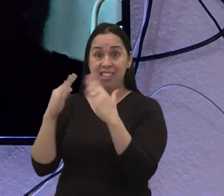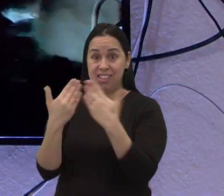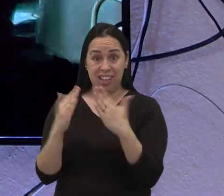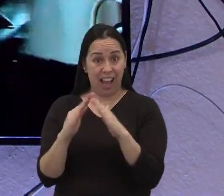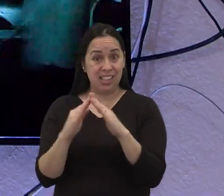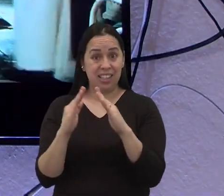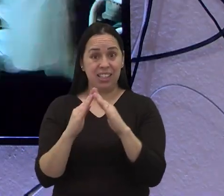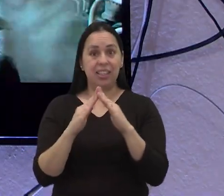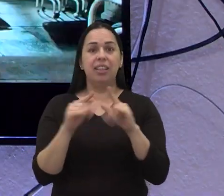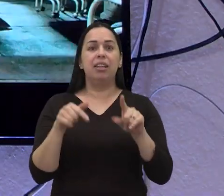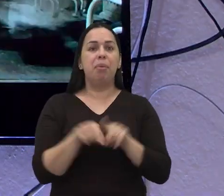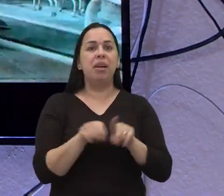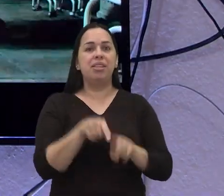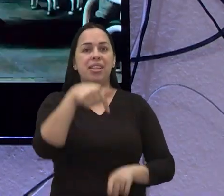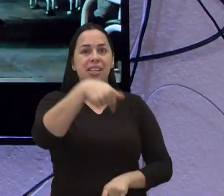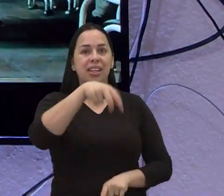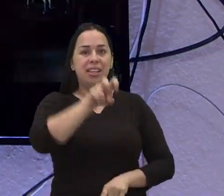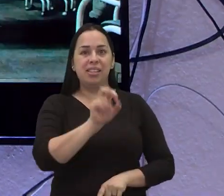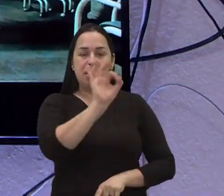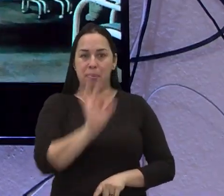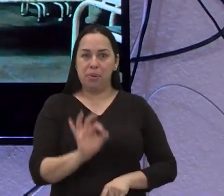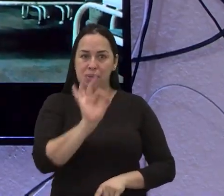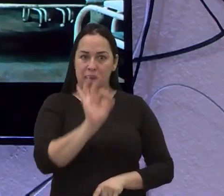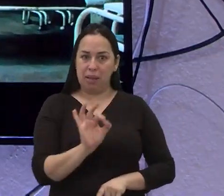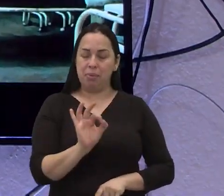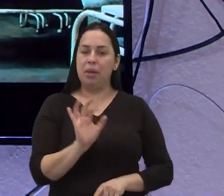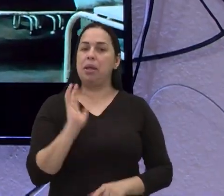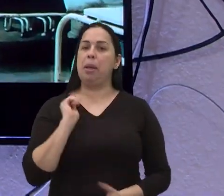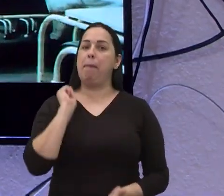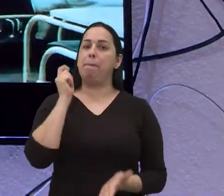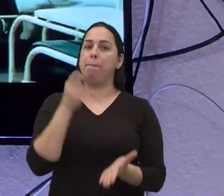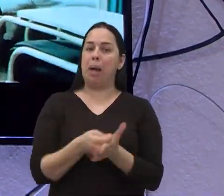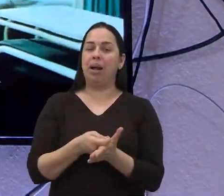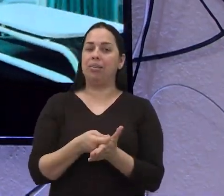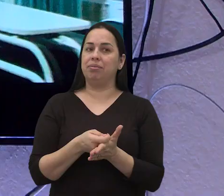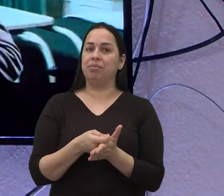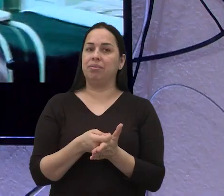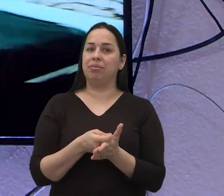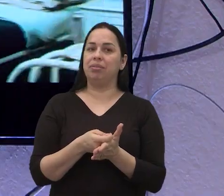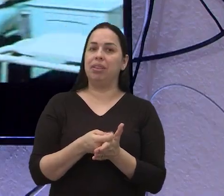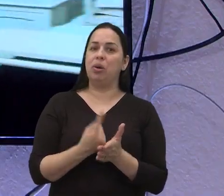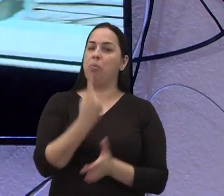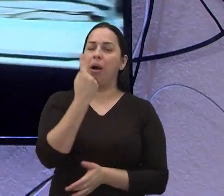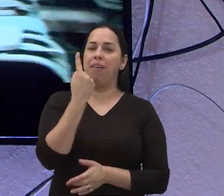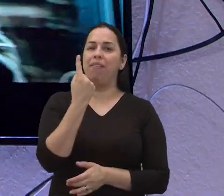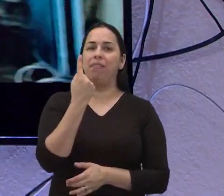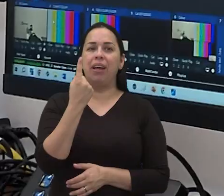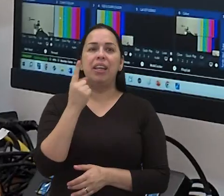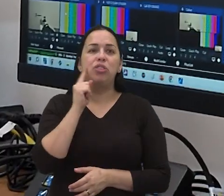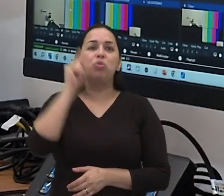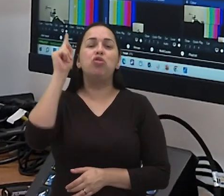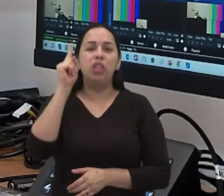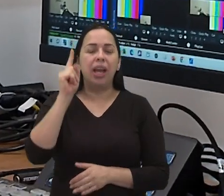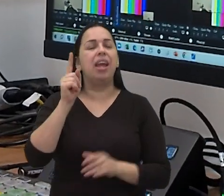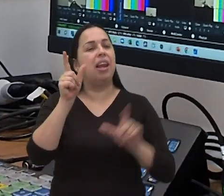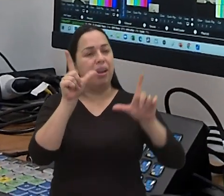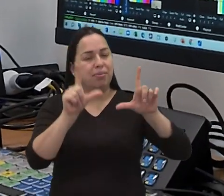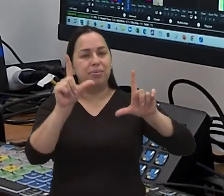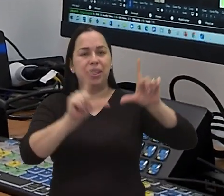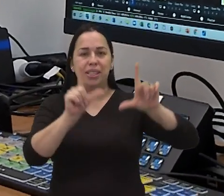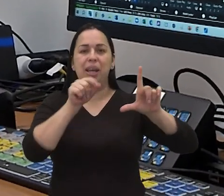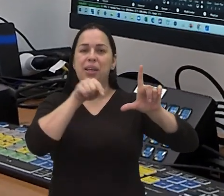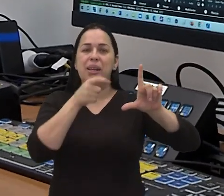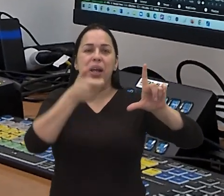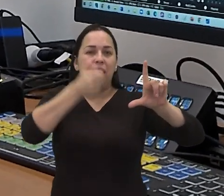disso, 75% dos assinantes acompanham algum tipo de conteúdo pelo menos uma vez ao dia. Para esse consultor